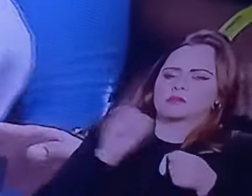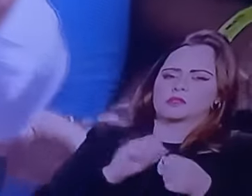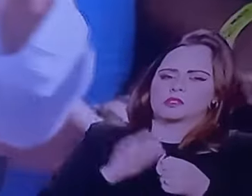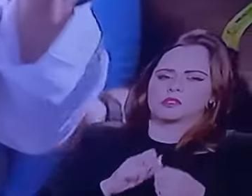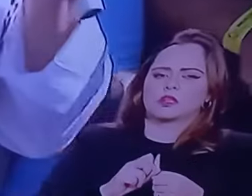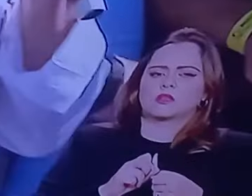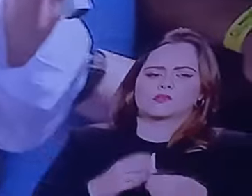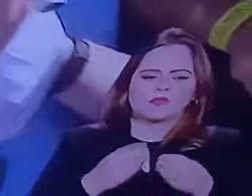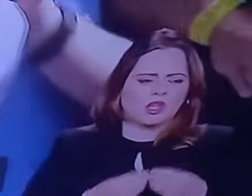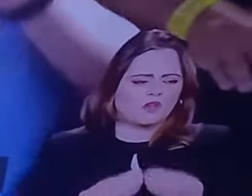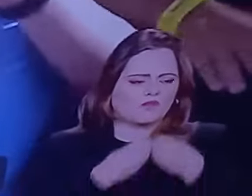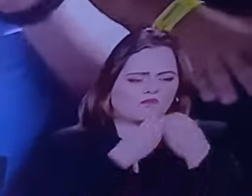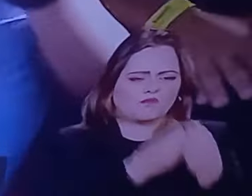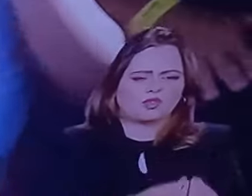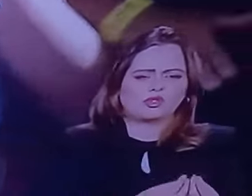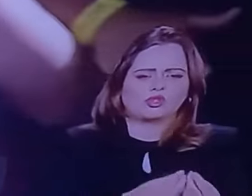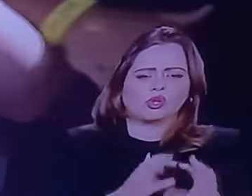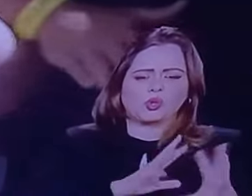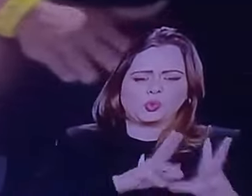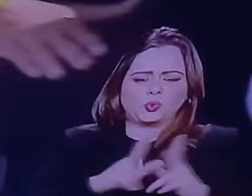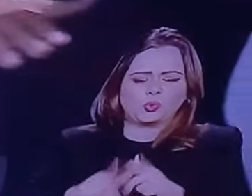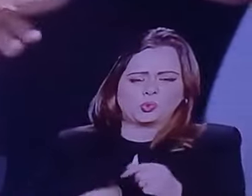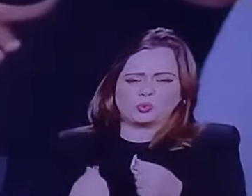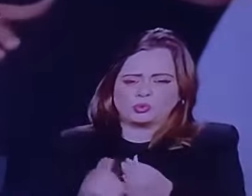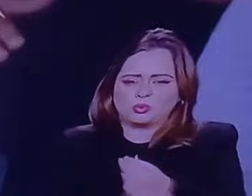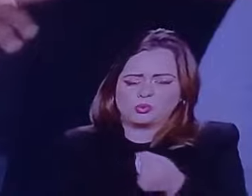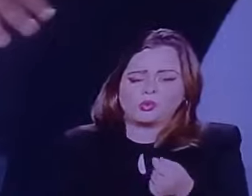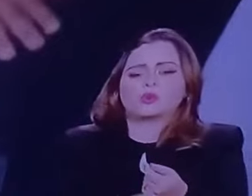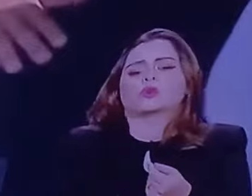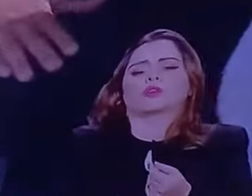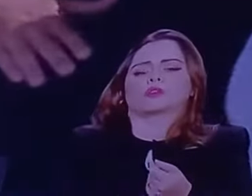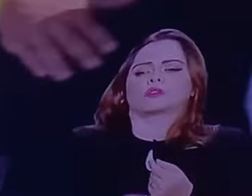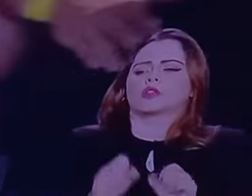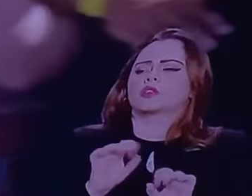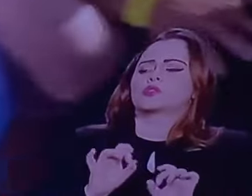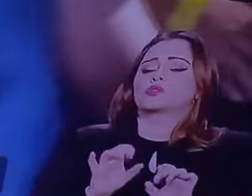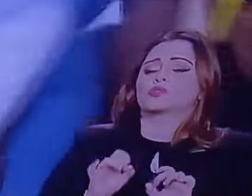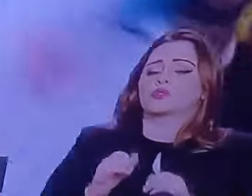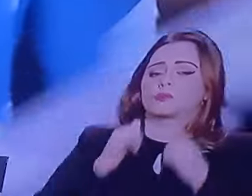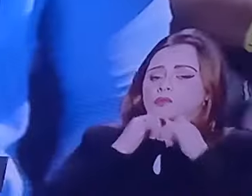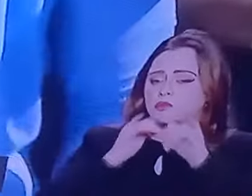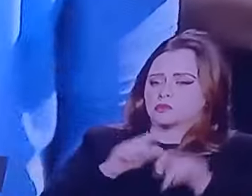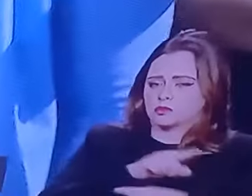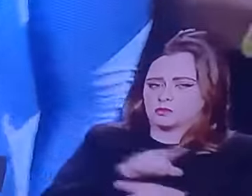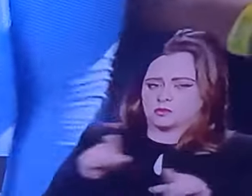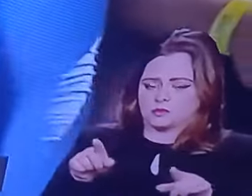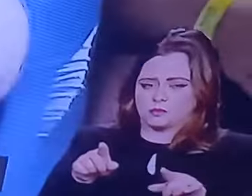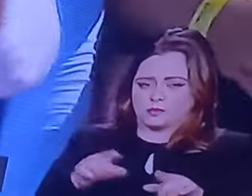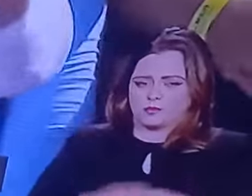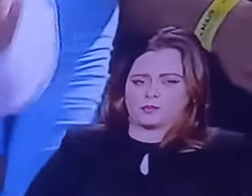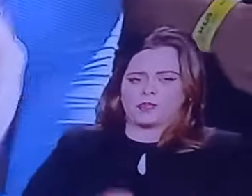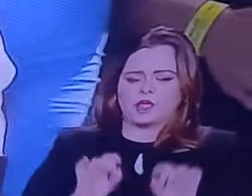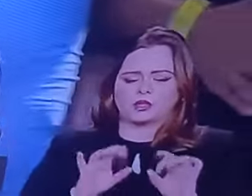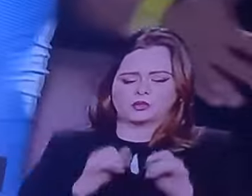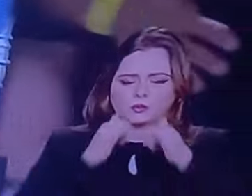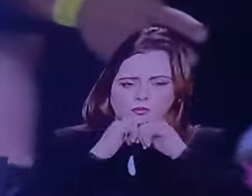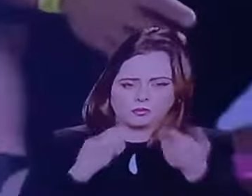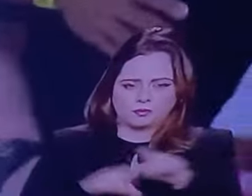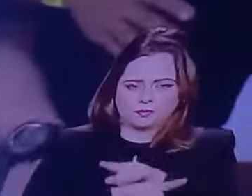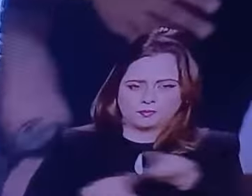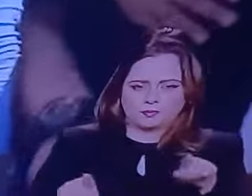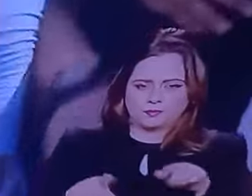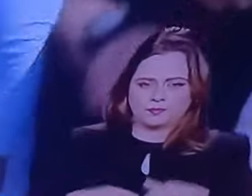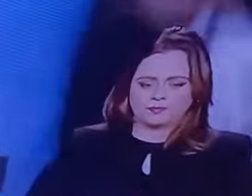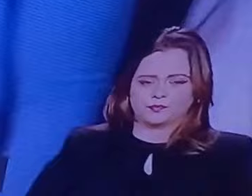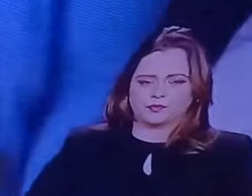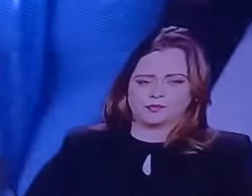Vamos investir todo aquilo que nós temos. Eu vou dar só uma dica para vocês. Eu vou dar só uma dica para vocês.